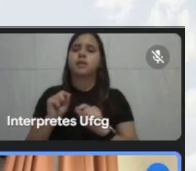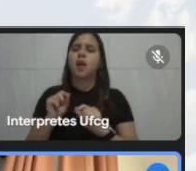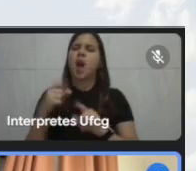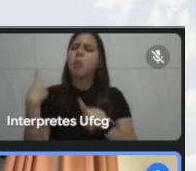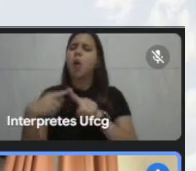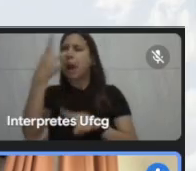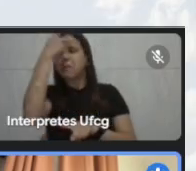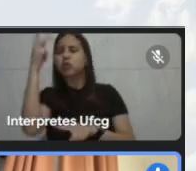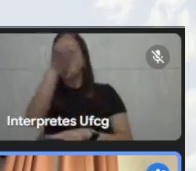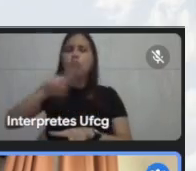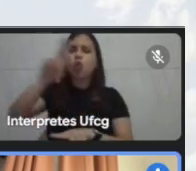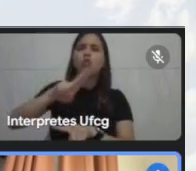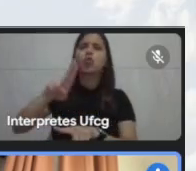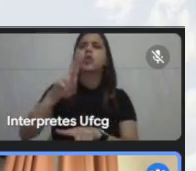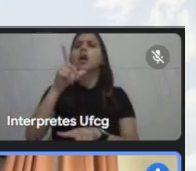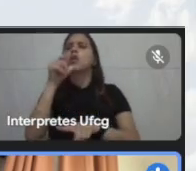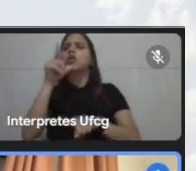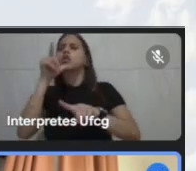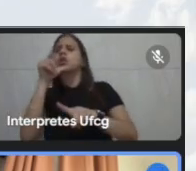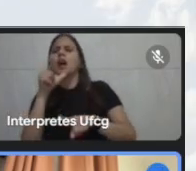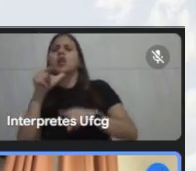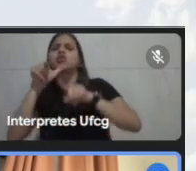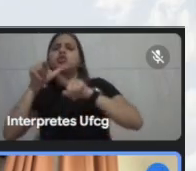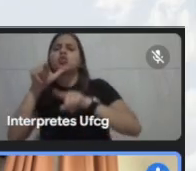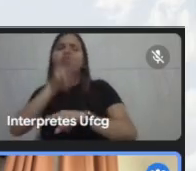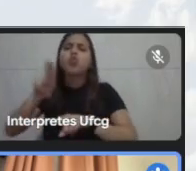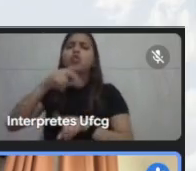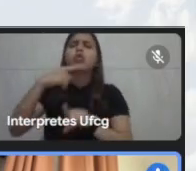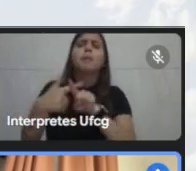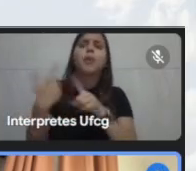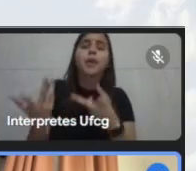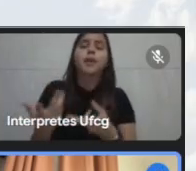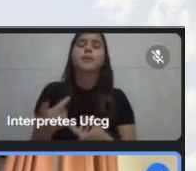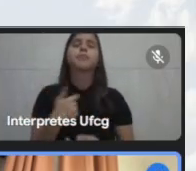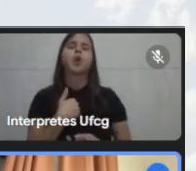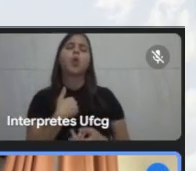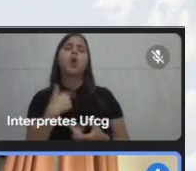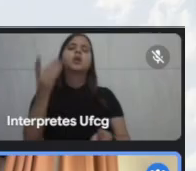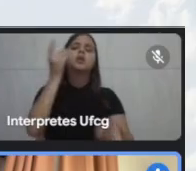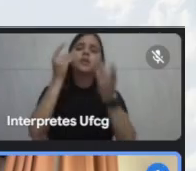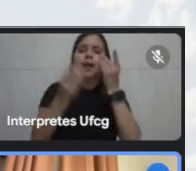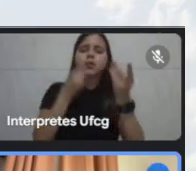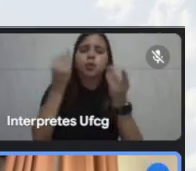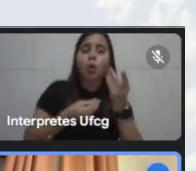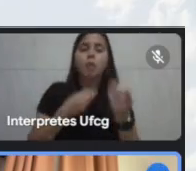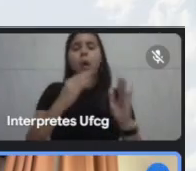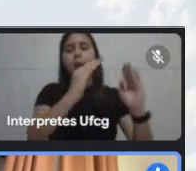espacializar. Então, o que foi que eu consegui espacializar? Quantidade de residentes